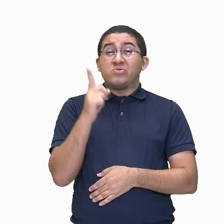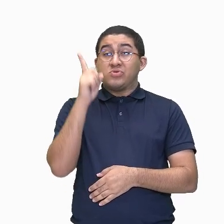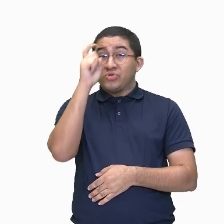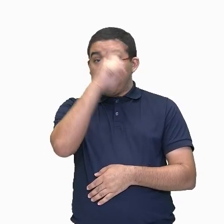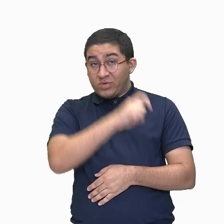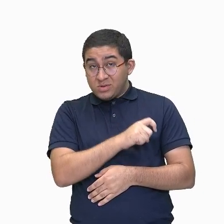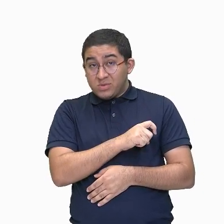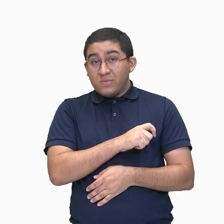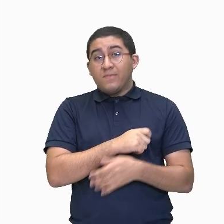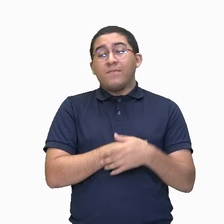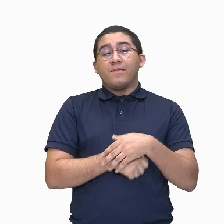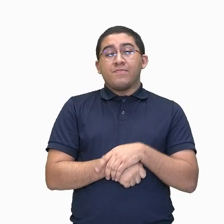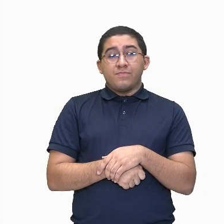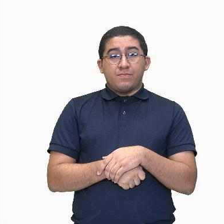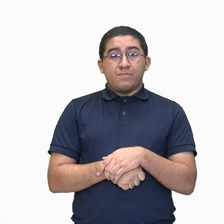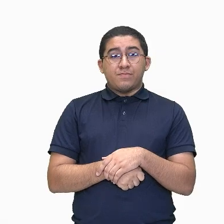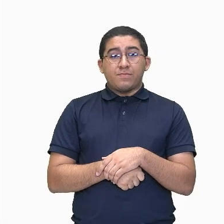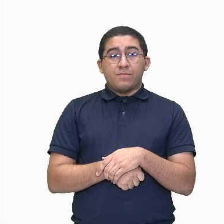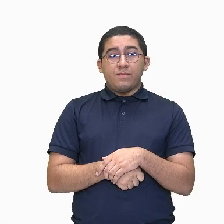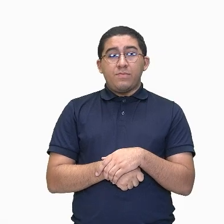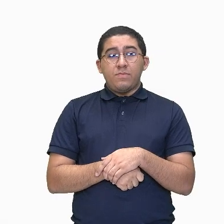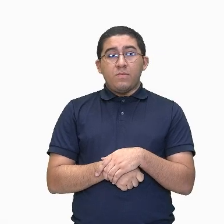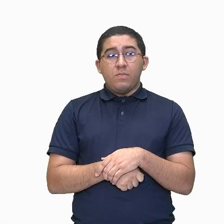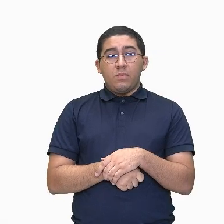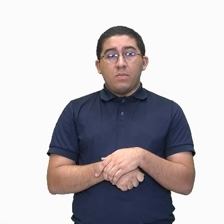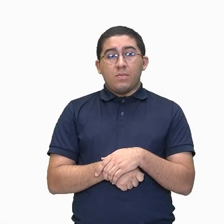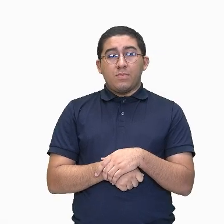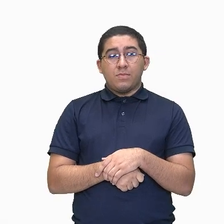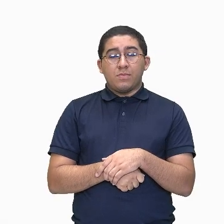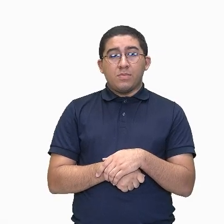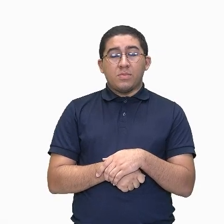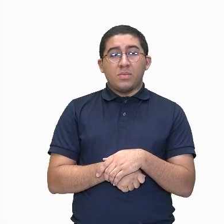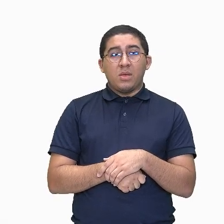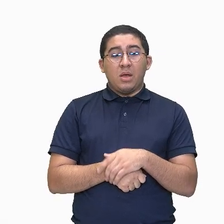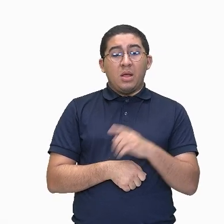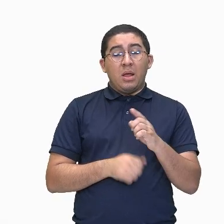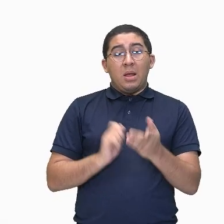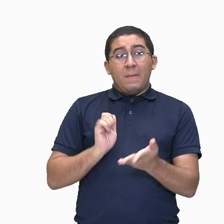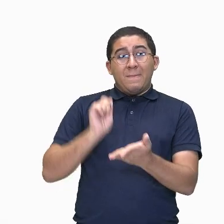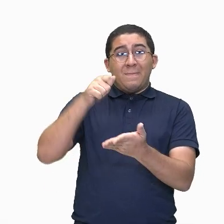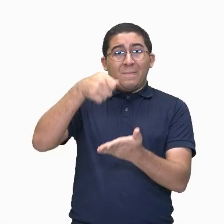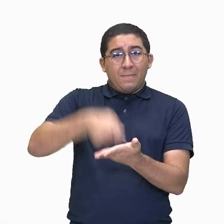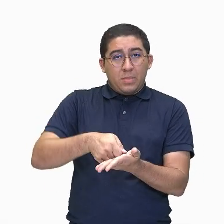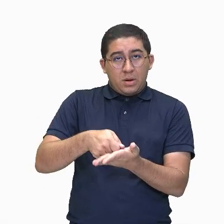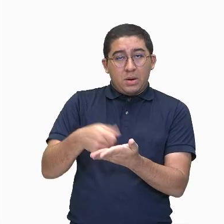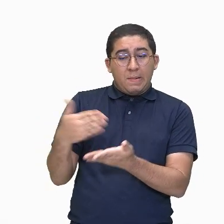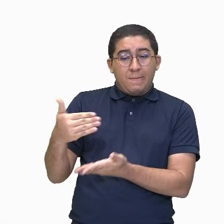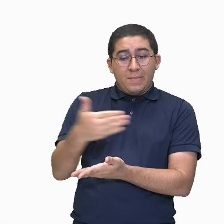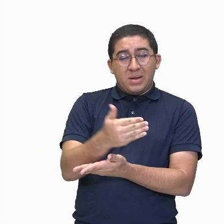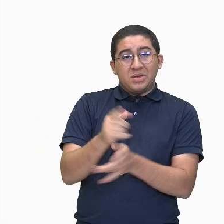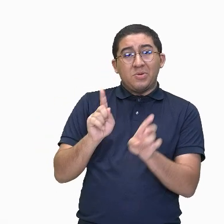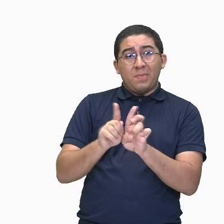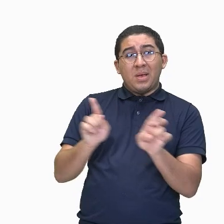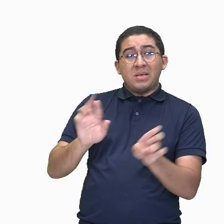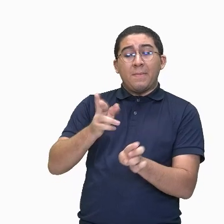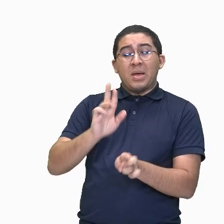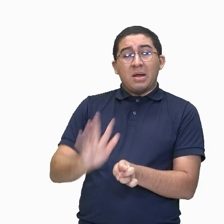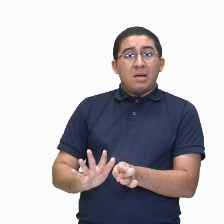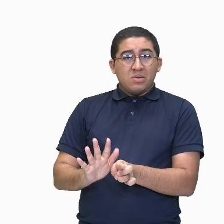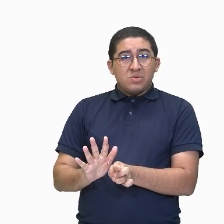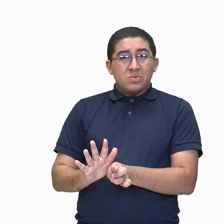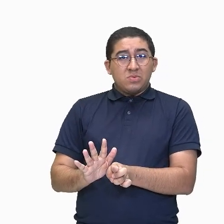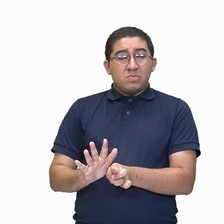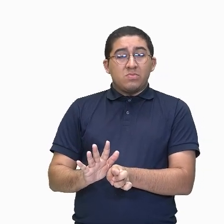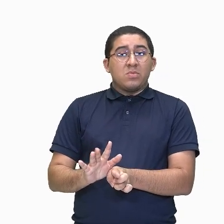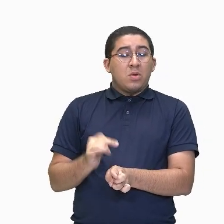preço que pagam pelo peixe é baixo e isso desanima. Então, observe que não